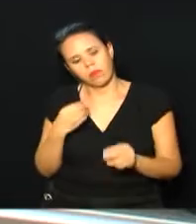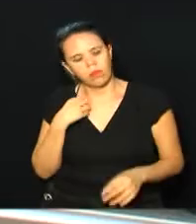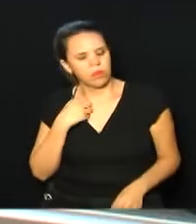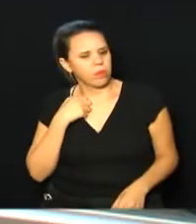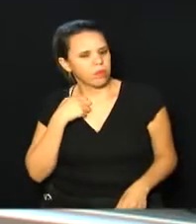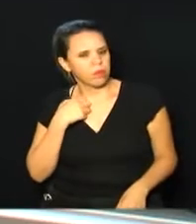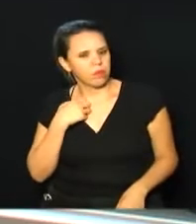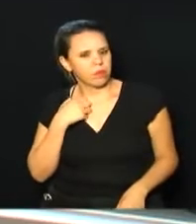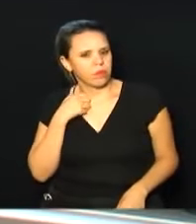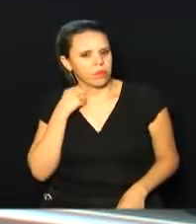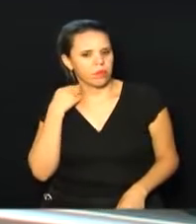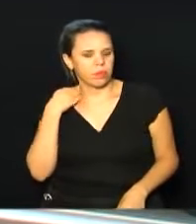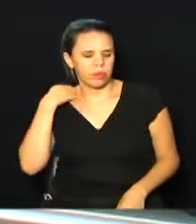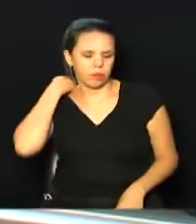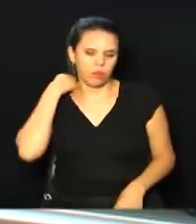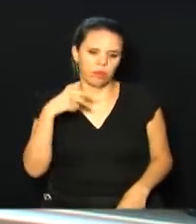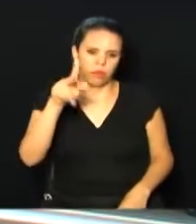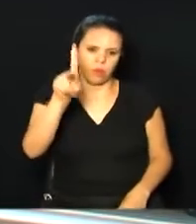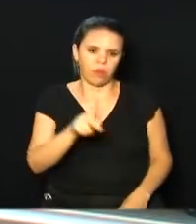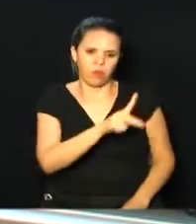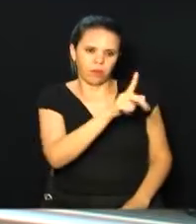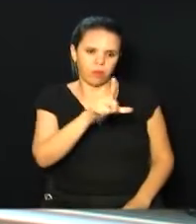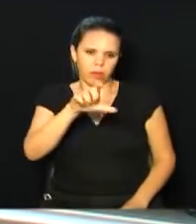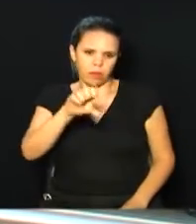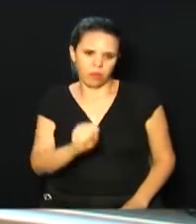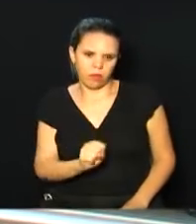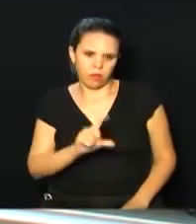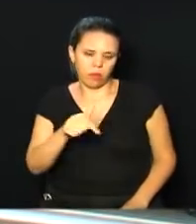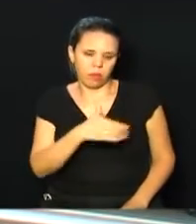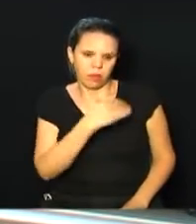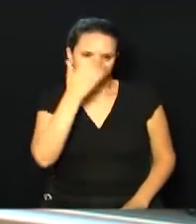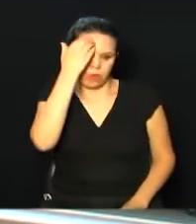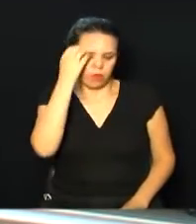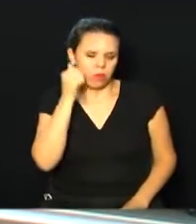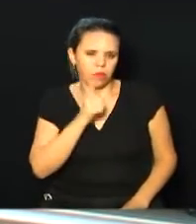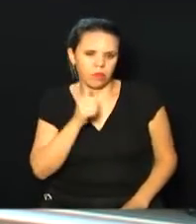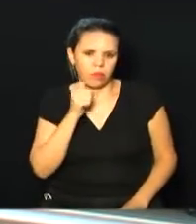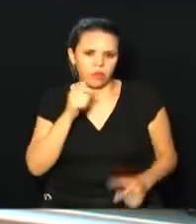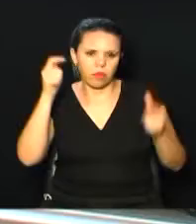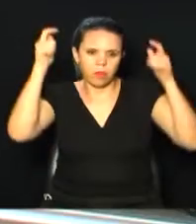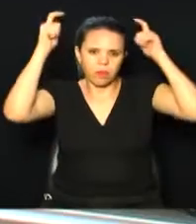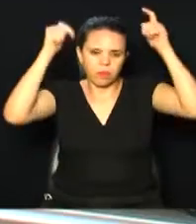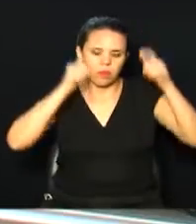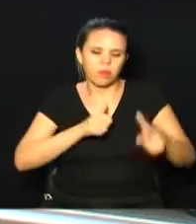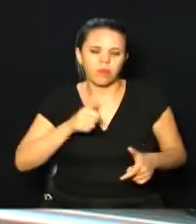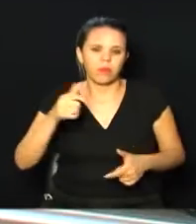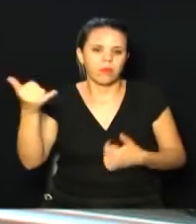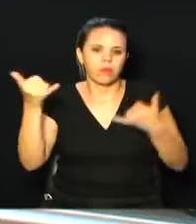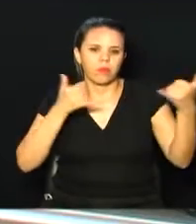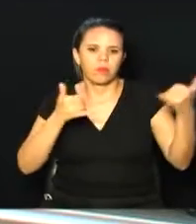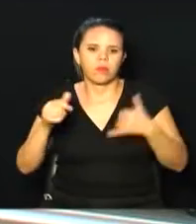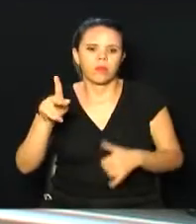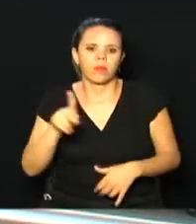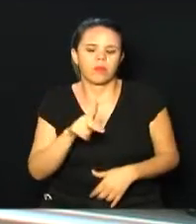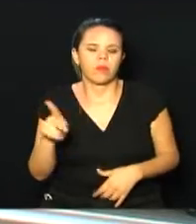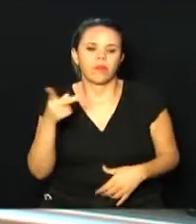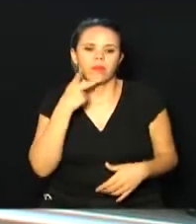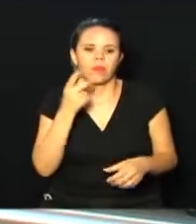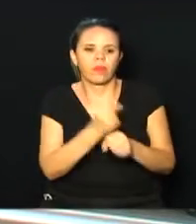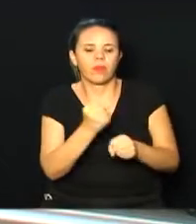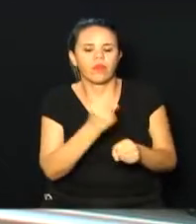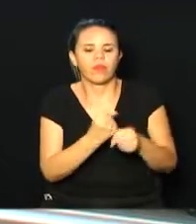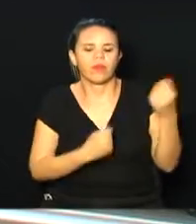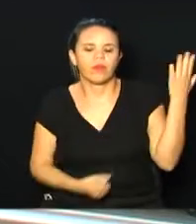Padre Luiz Roberto de Lácio, logo depois da morte dessa senhora na Princesa do Oeste, me ligou. Falou, já que as